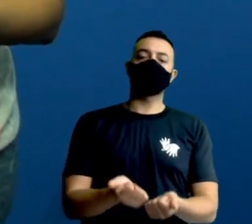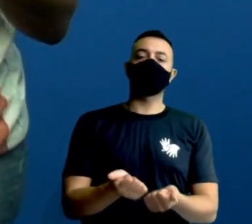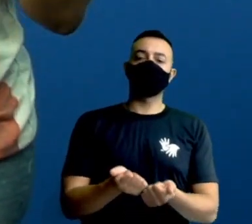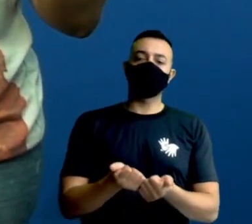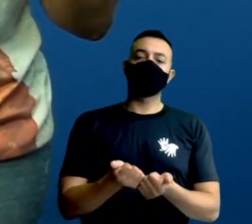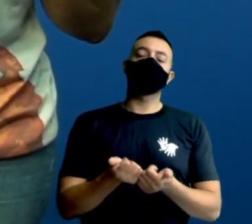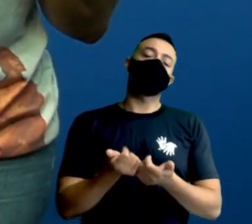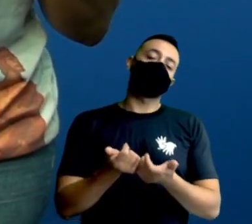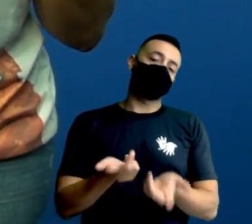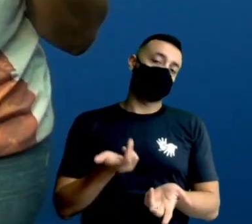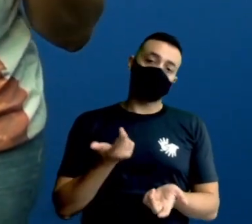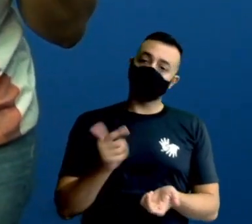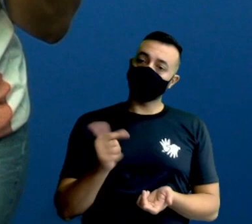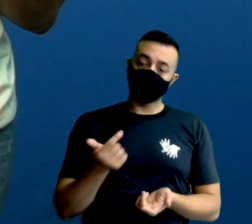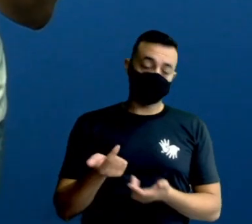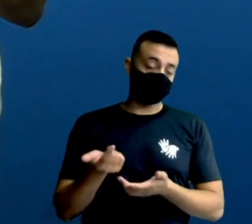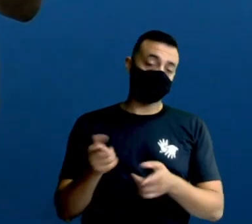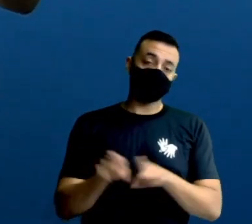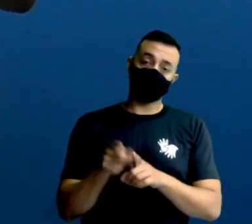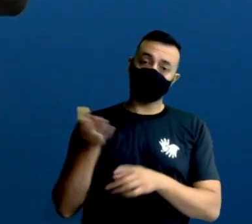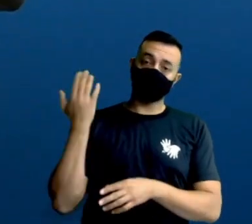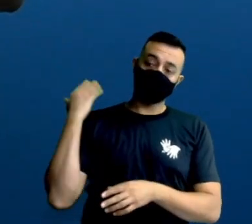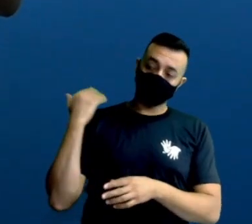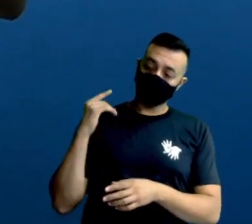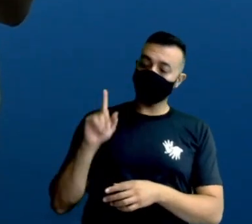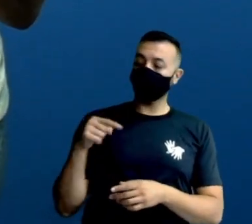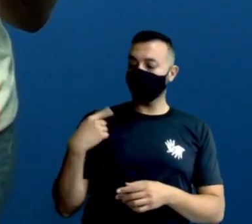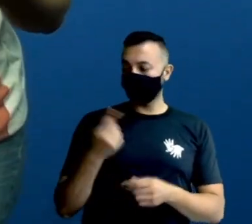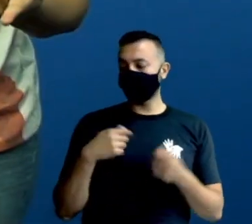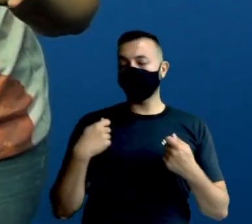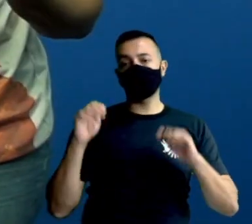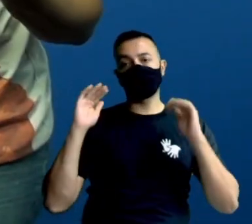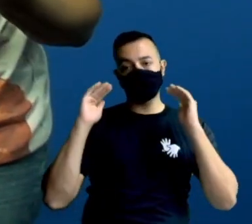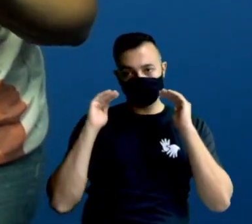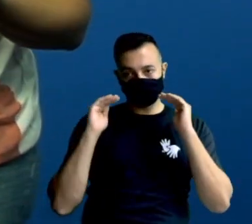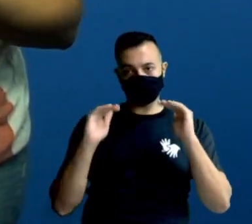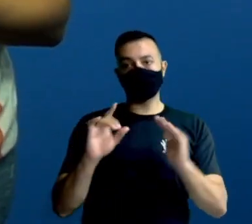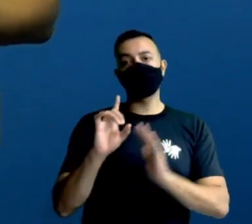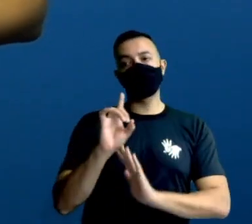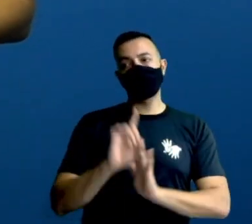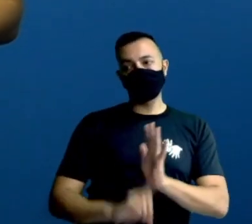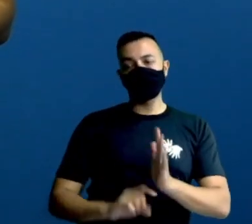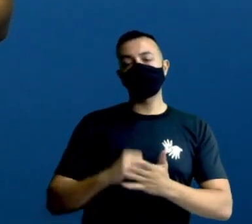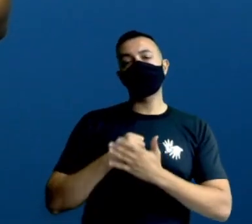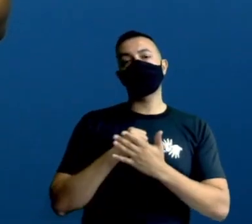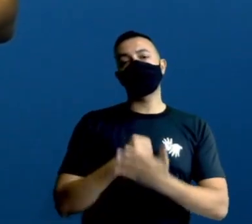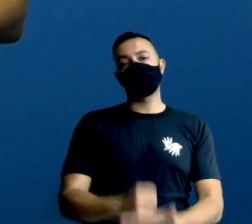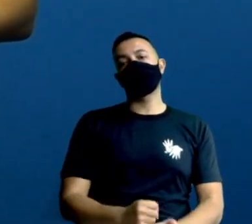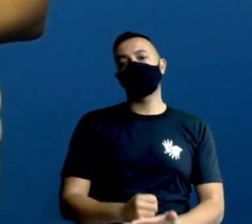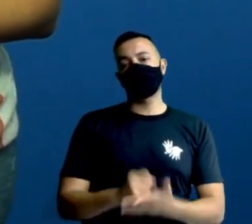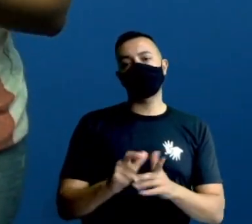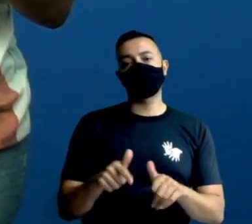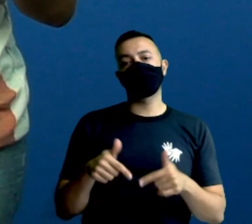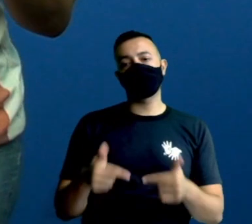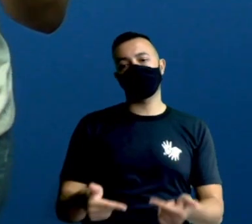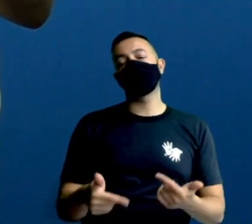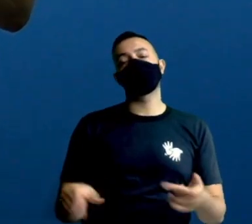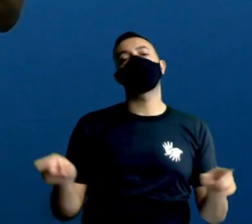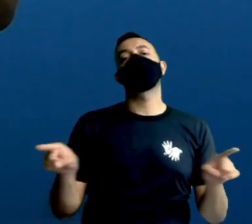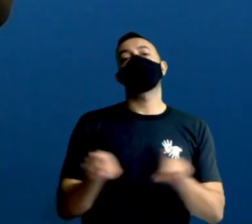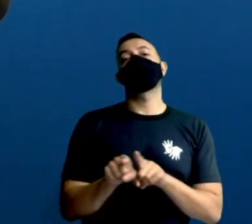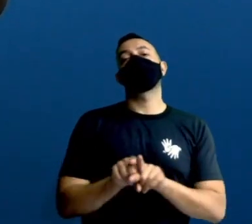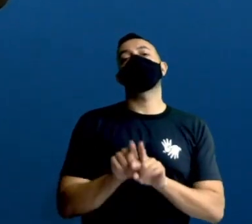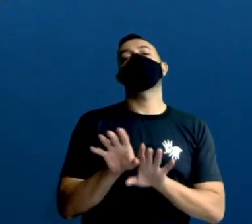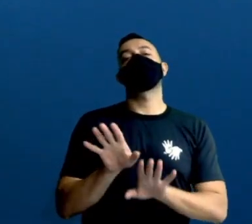destroçados por antepassados nossos também, cabe a gente respeitar o direito e apoiar eles nessa luta. E também